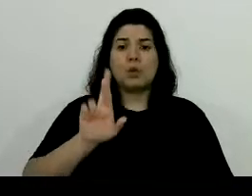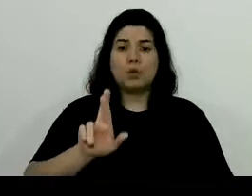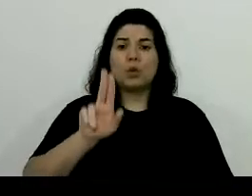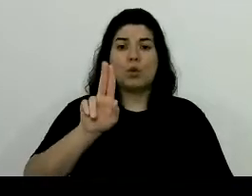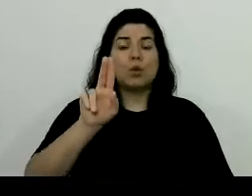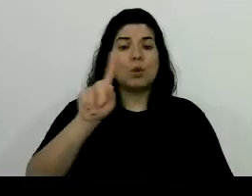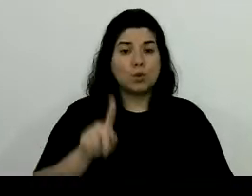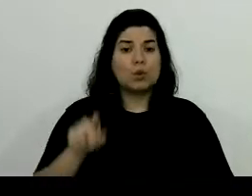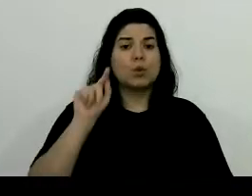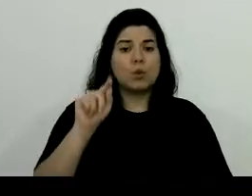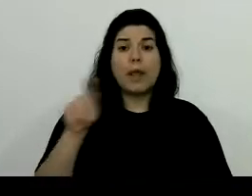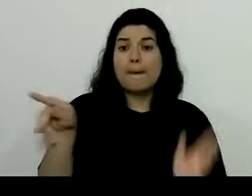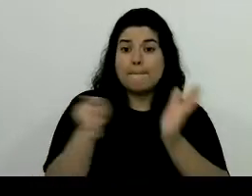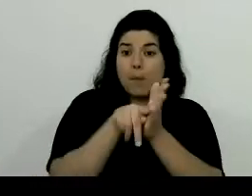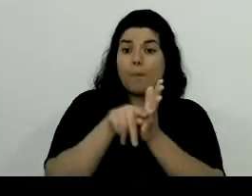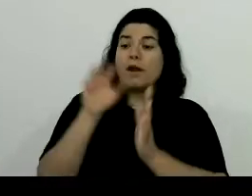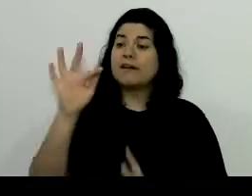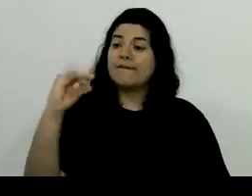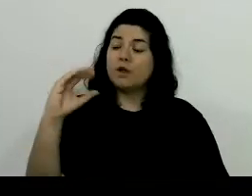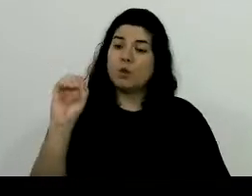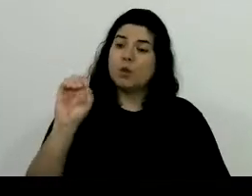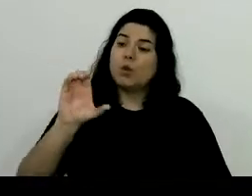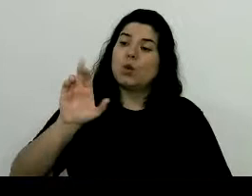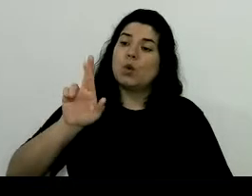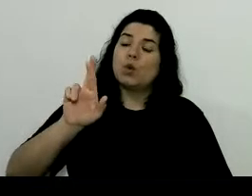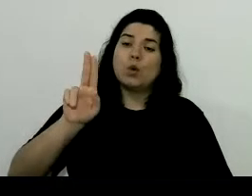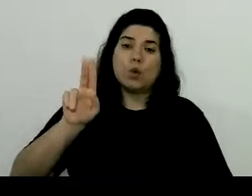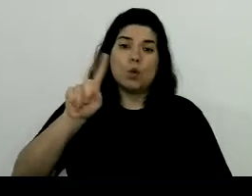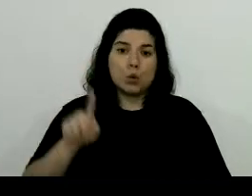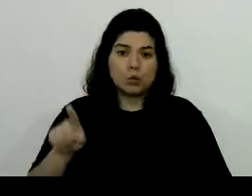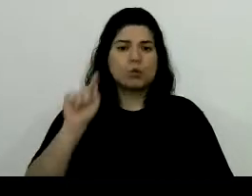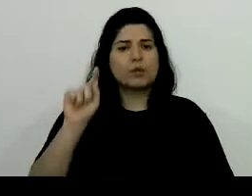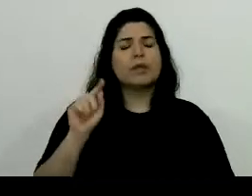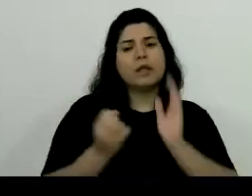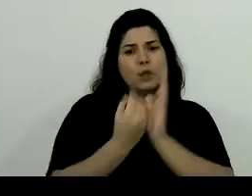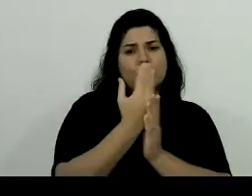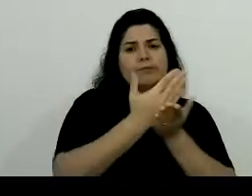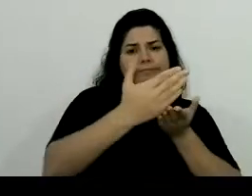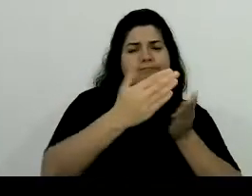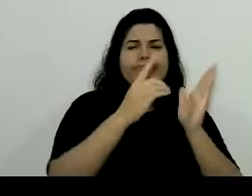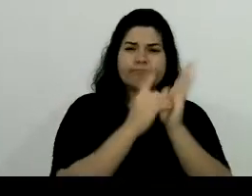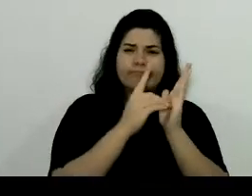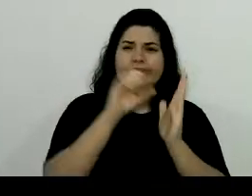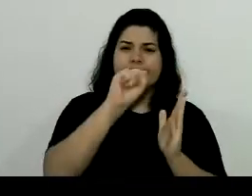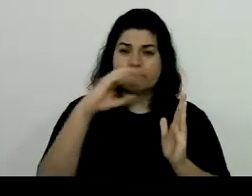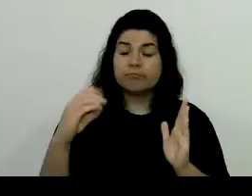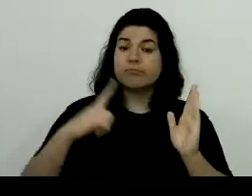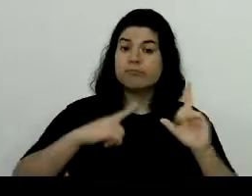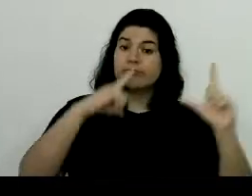grande conjunto, que foi o conjunto que inaugurou, digamos, a Casa de Oswaldo Cruz na década de 80, ele é composto por